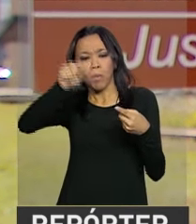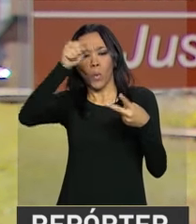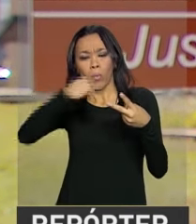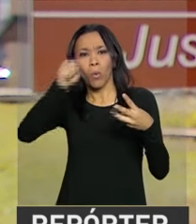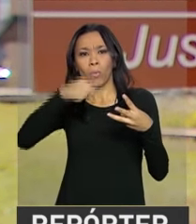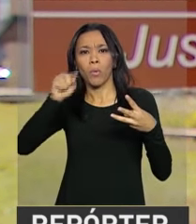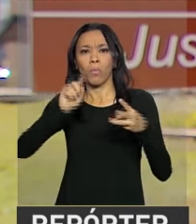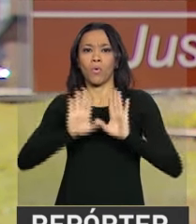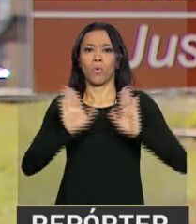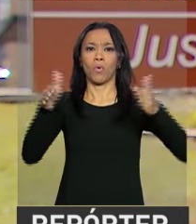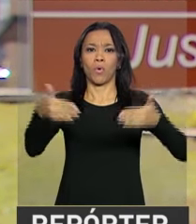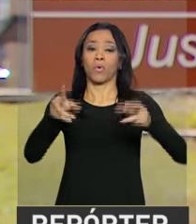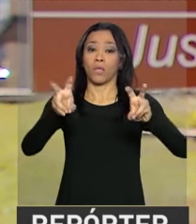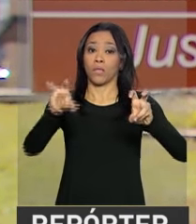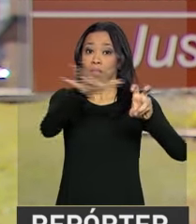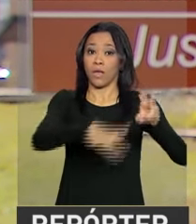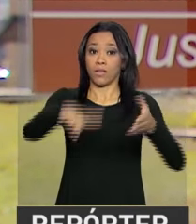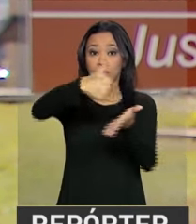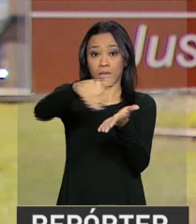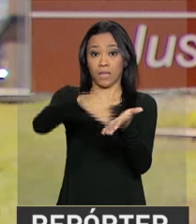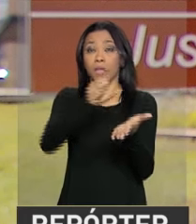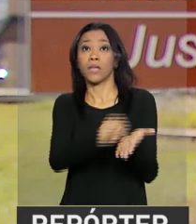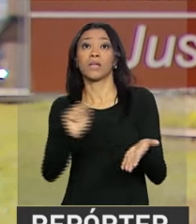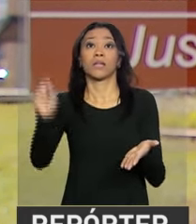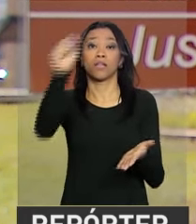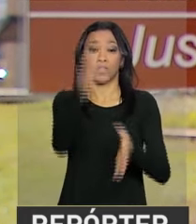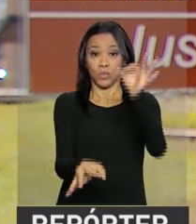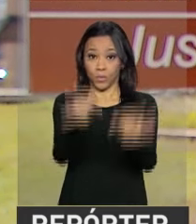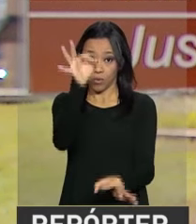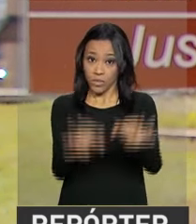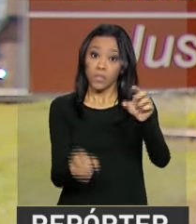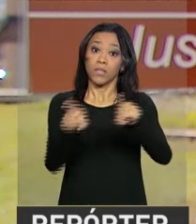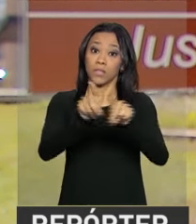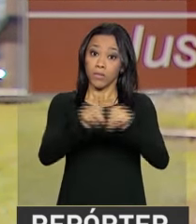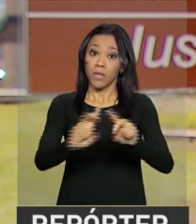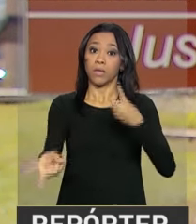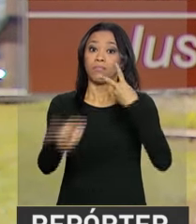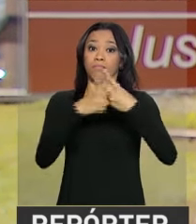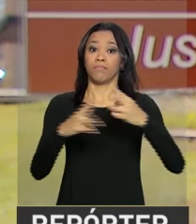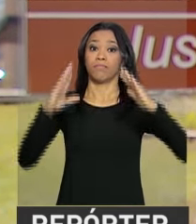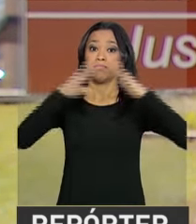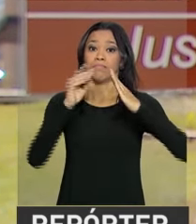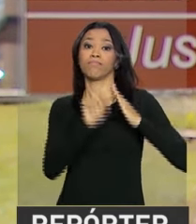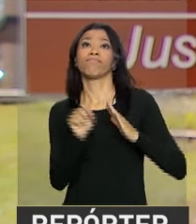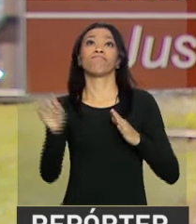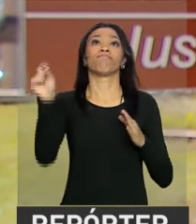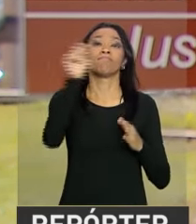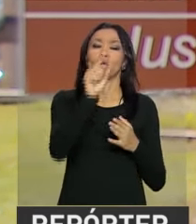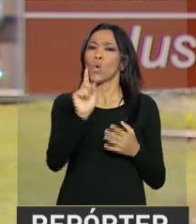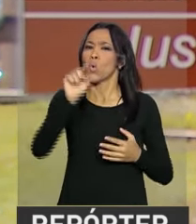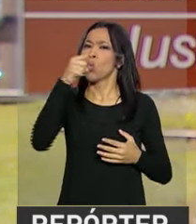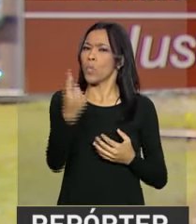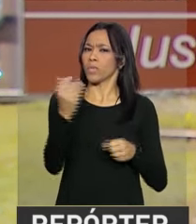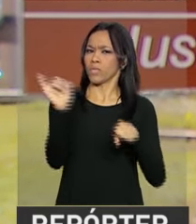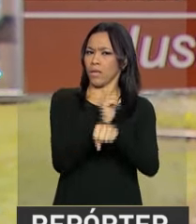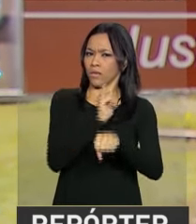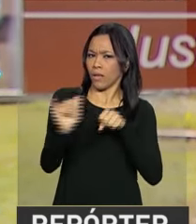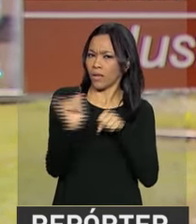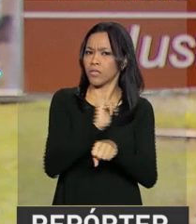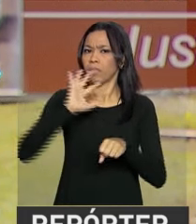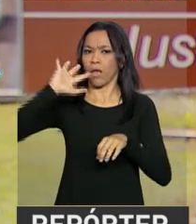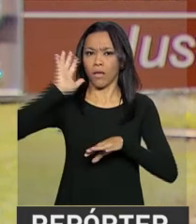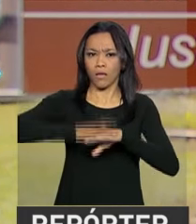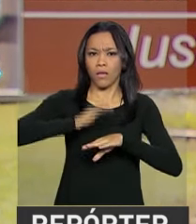secretaria nacional de justiça e ao sistema penitenciário segundo ele uma das medidas que poderá ser tomada a curto